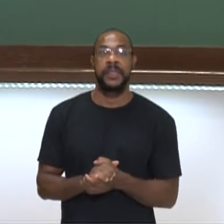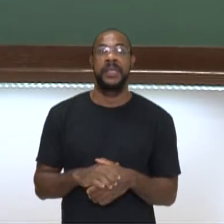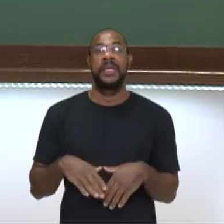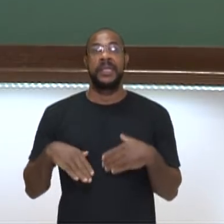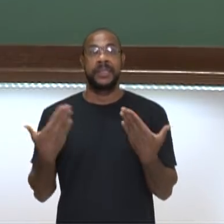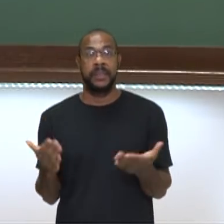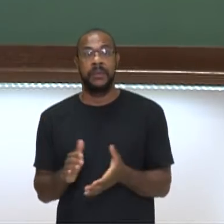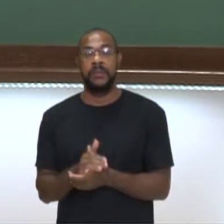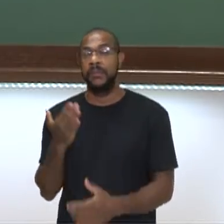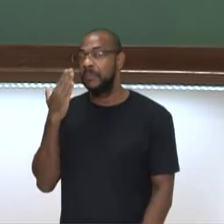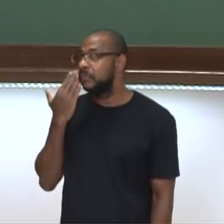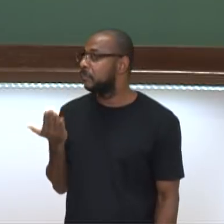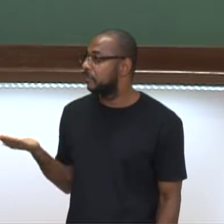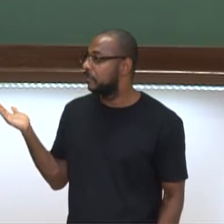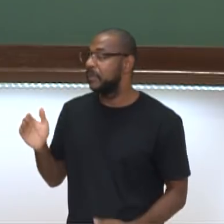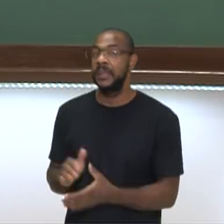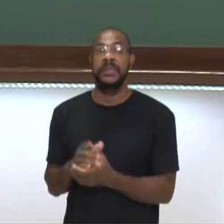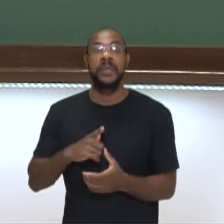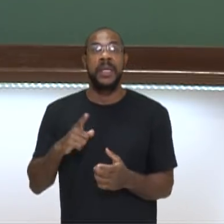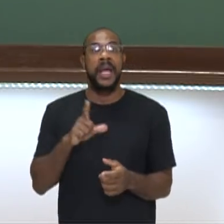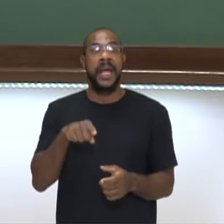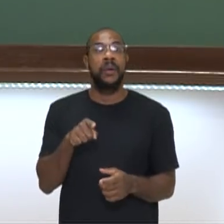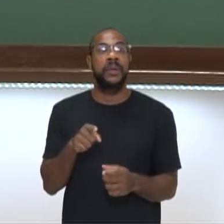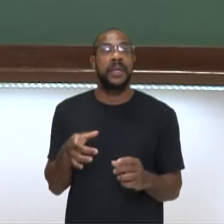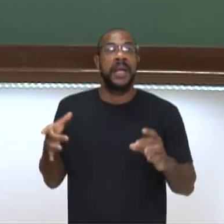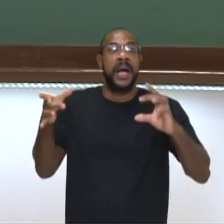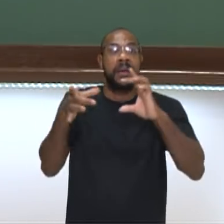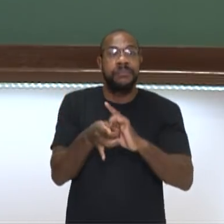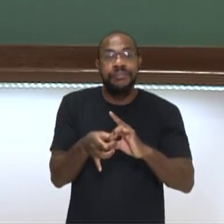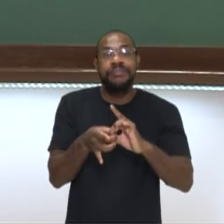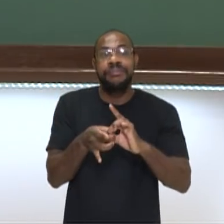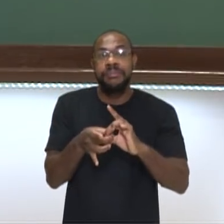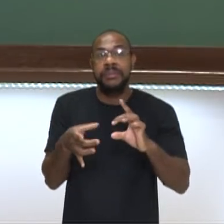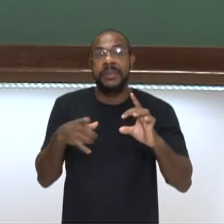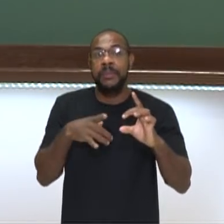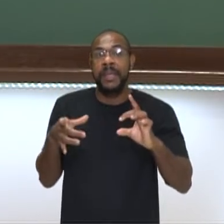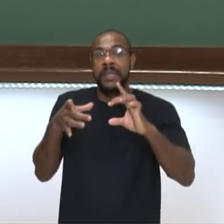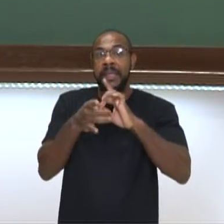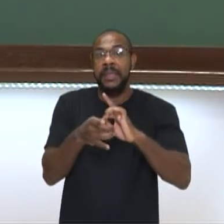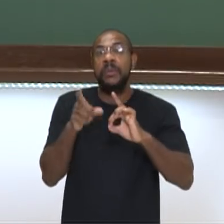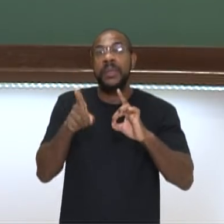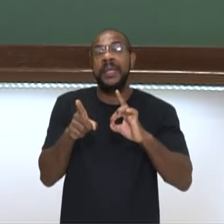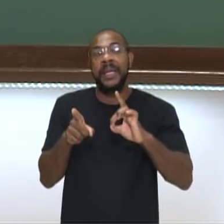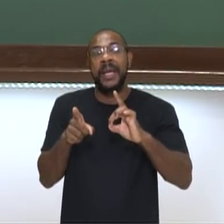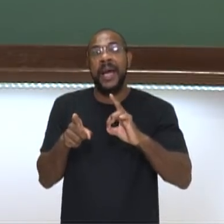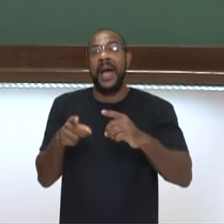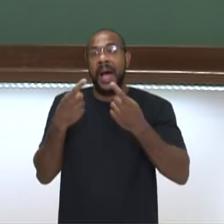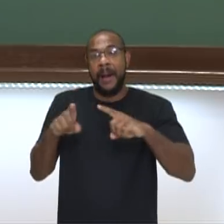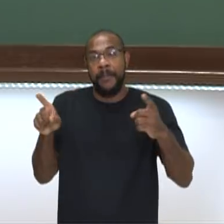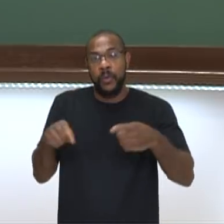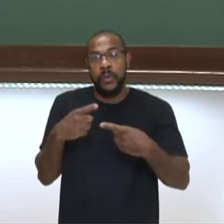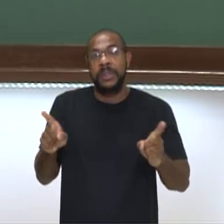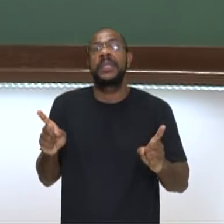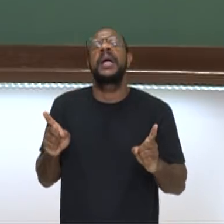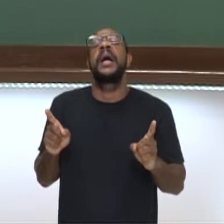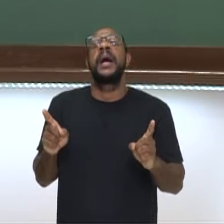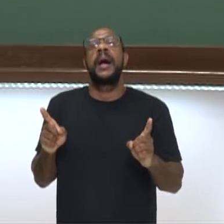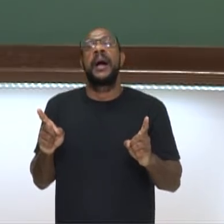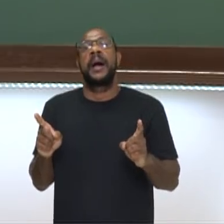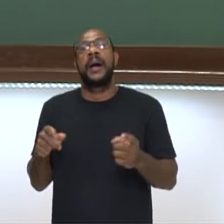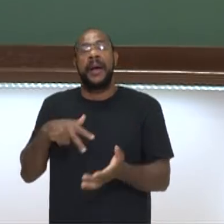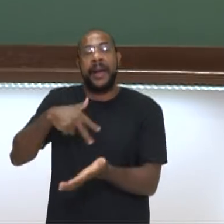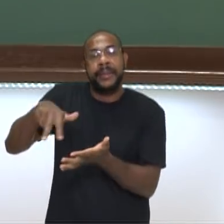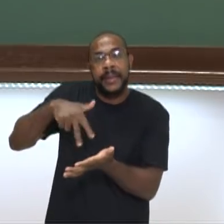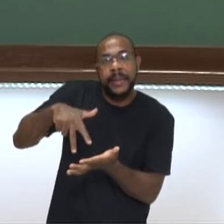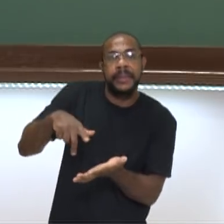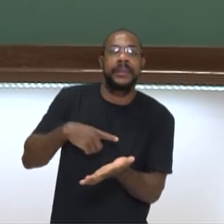temporais que constituem a ligação entre a música e a dança. Então,